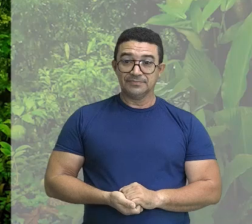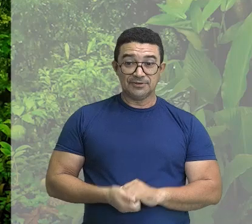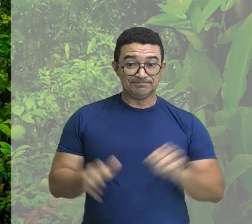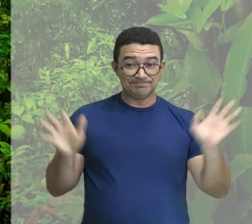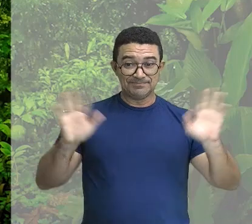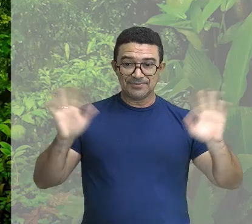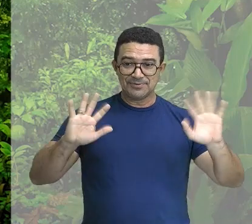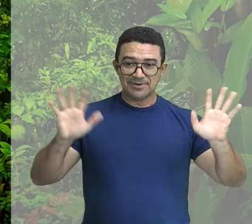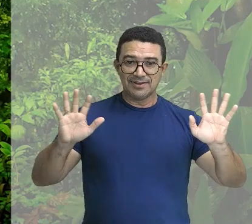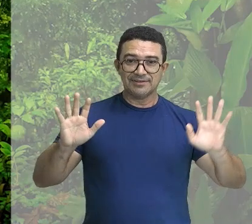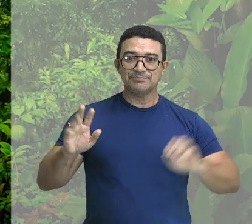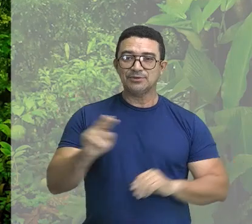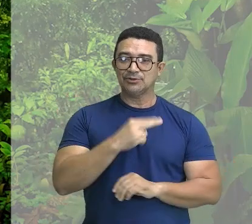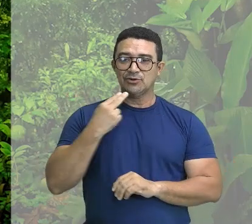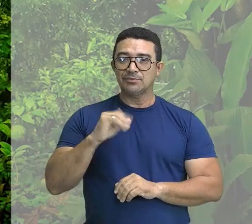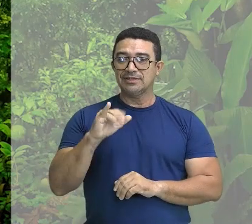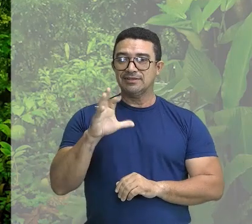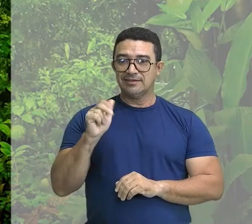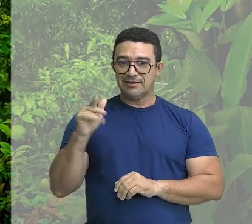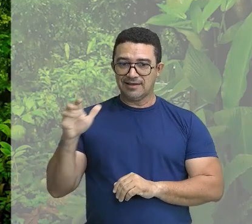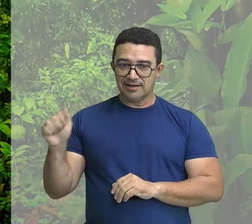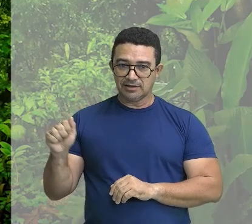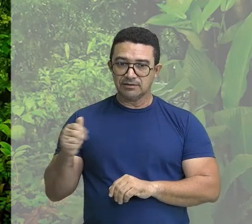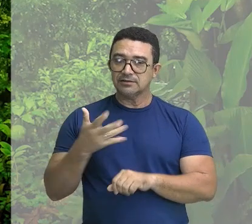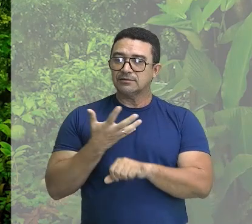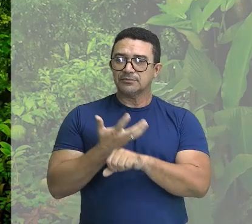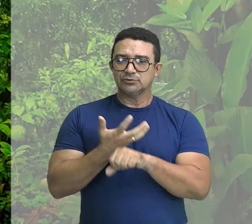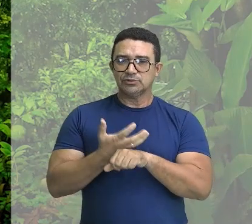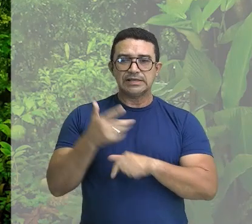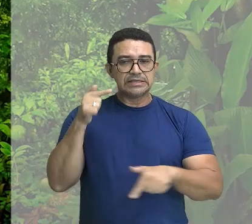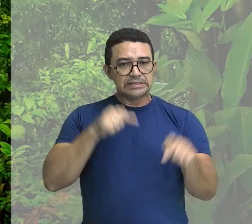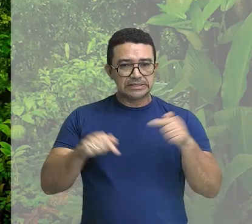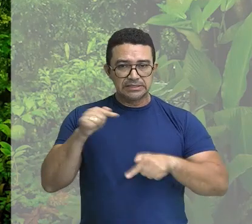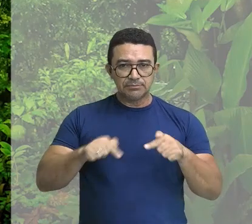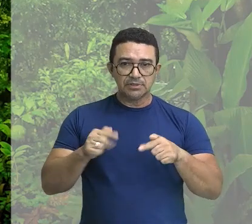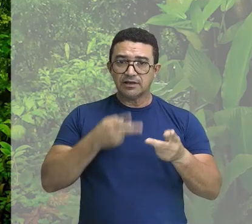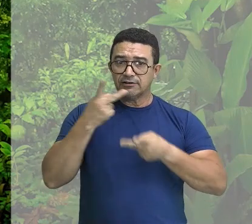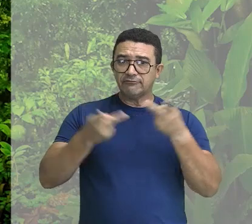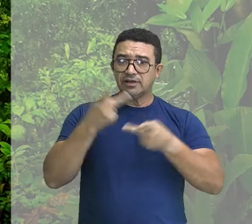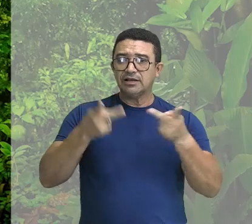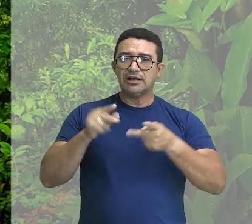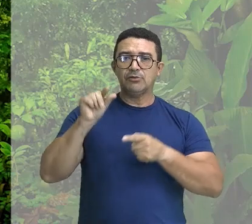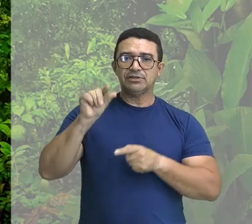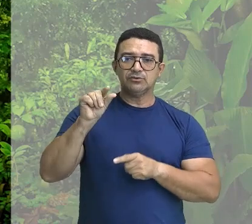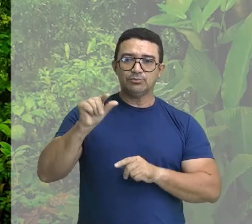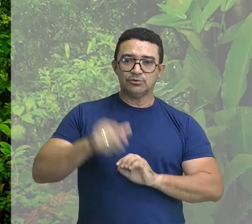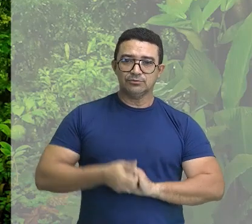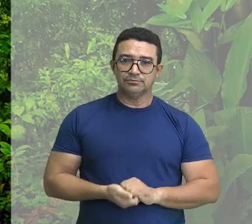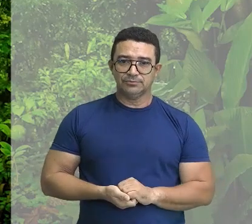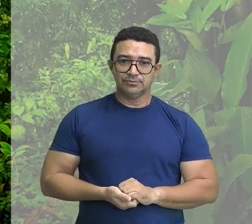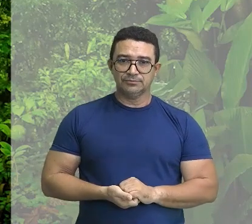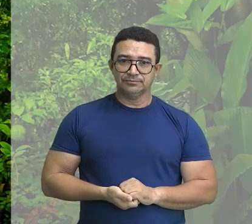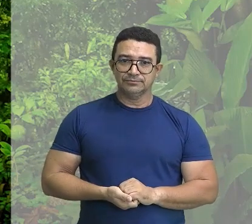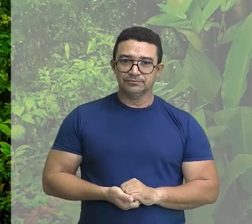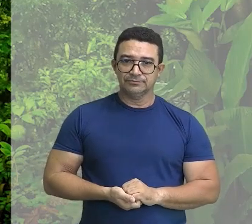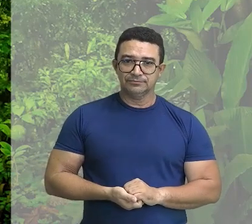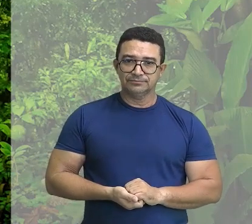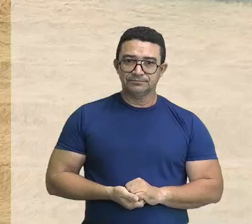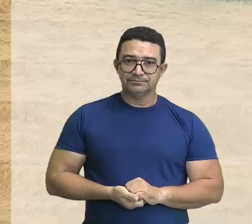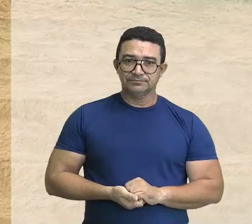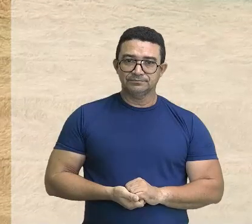Olá, sou a professora Yara Graça, professora de Química, e a gente vai falar um pouquinho sobre as emissões do dióxido de carbono na